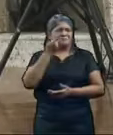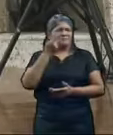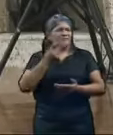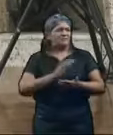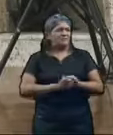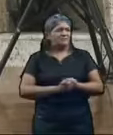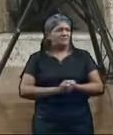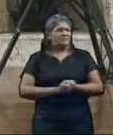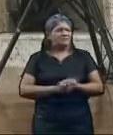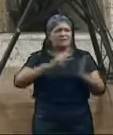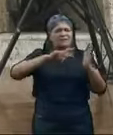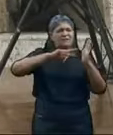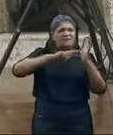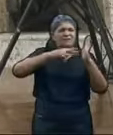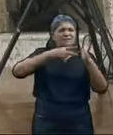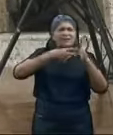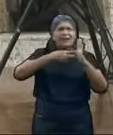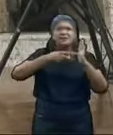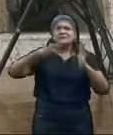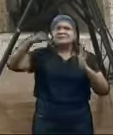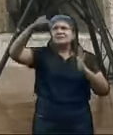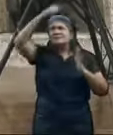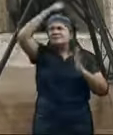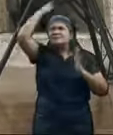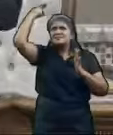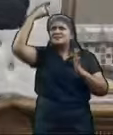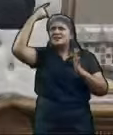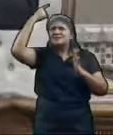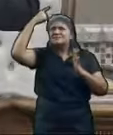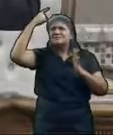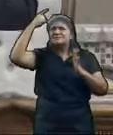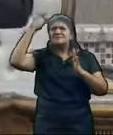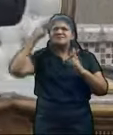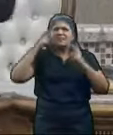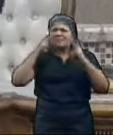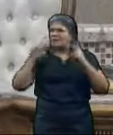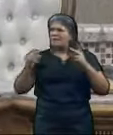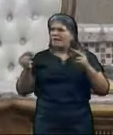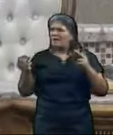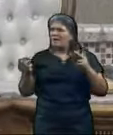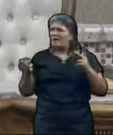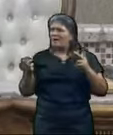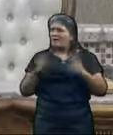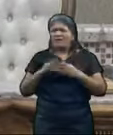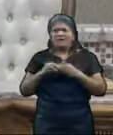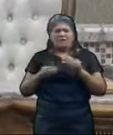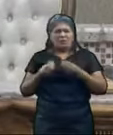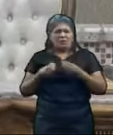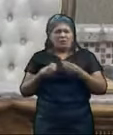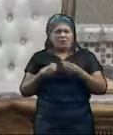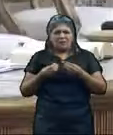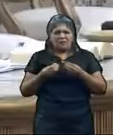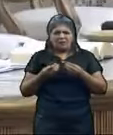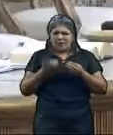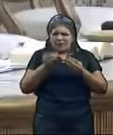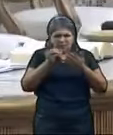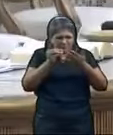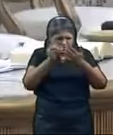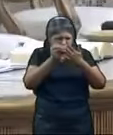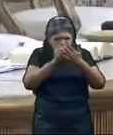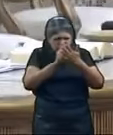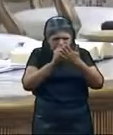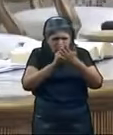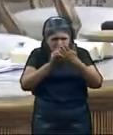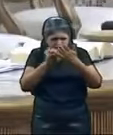posso ficar teologia dele contrário santo é comum a curva do Papel adicionar eu não posso concordar com o